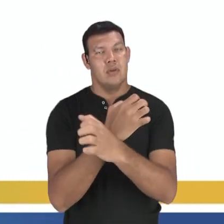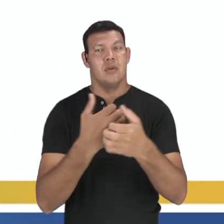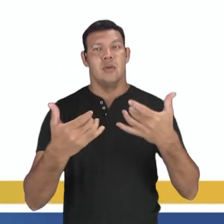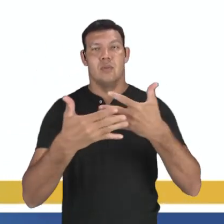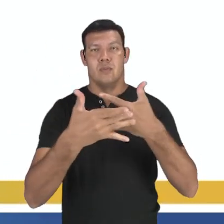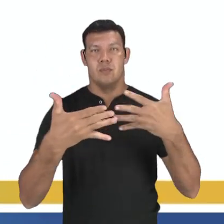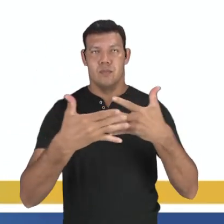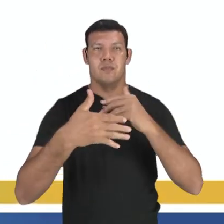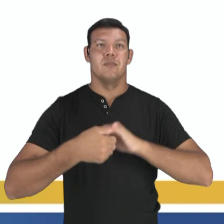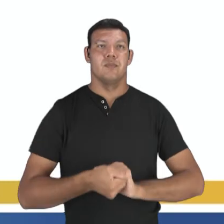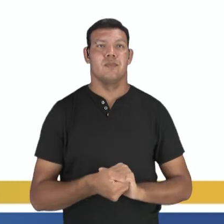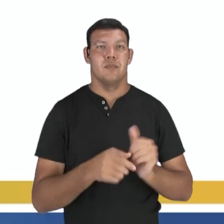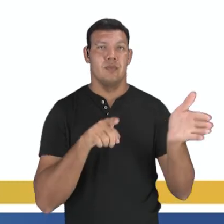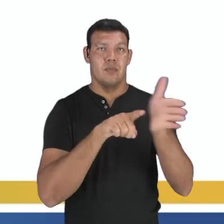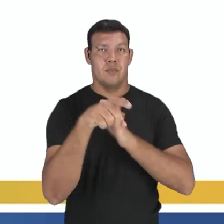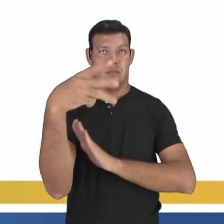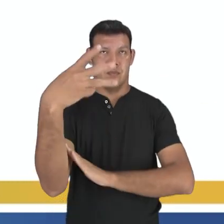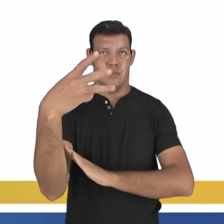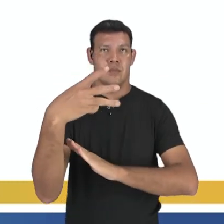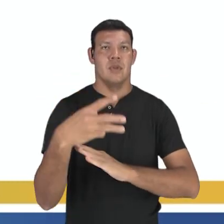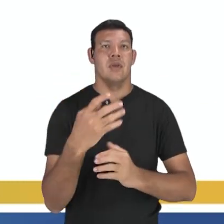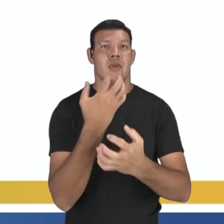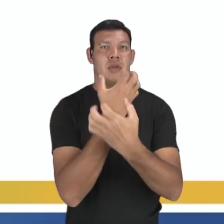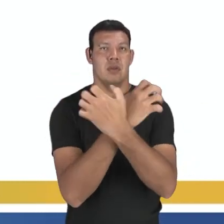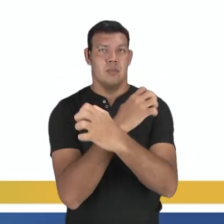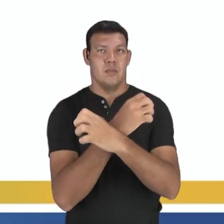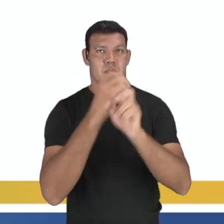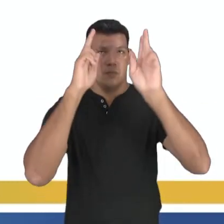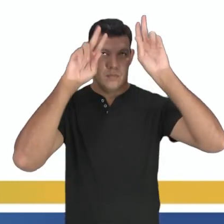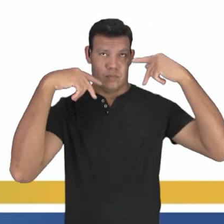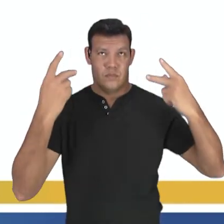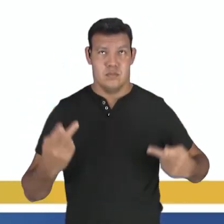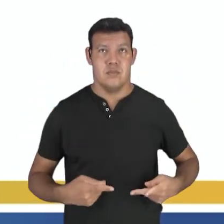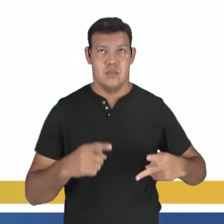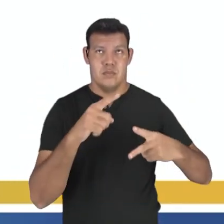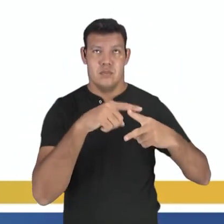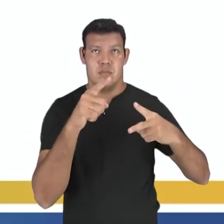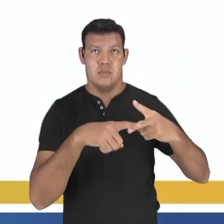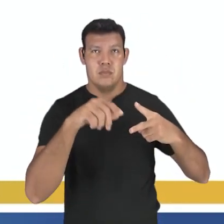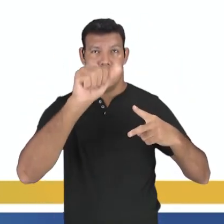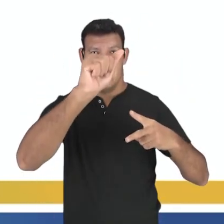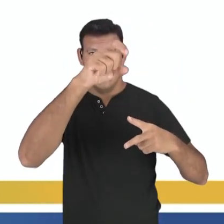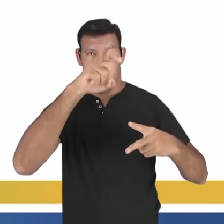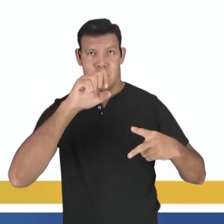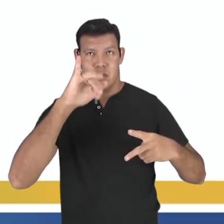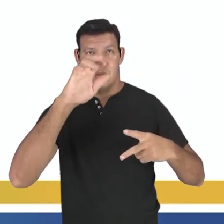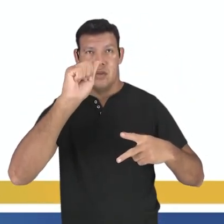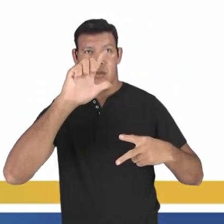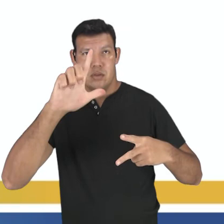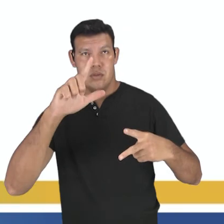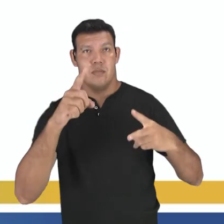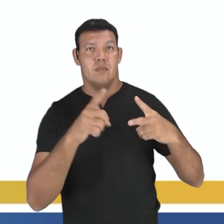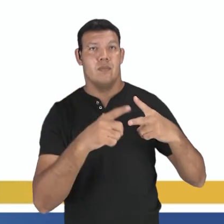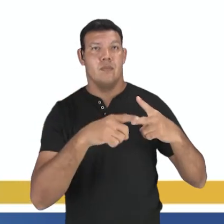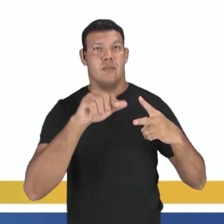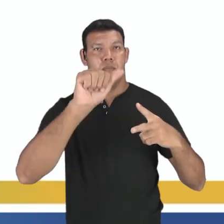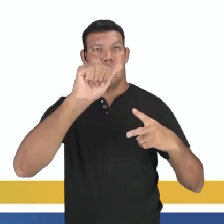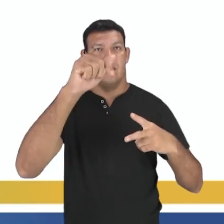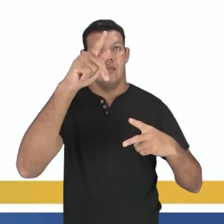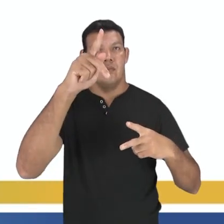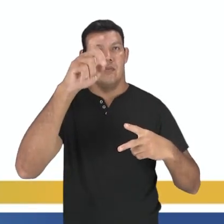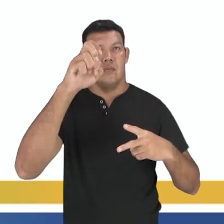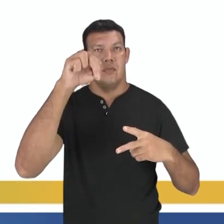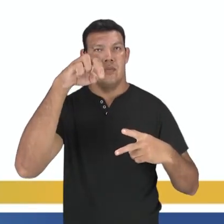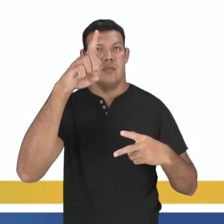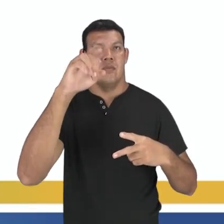questão 3, o esqueleto humano pode ser dividido em axial e apendicular. Entre os ossos citados a seguir, marque o único encontrado no